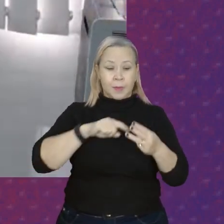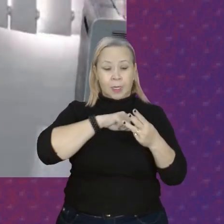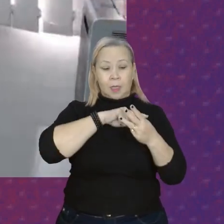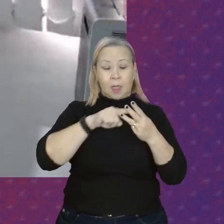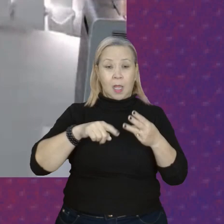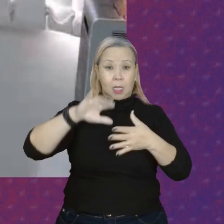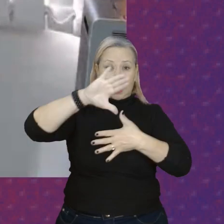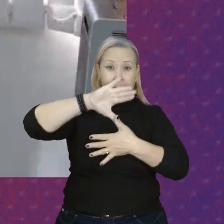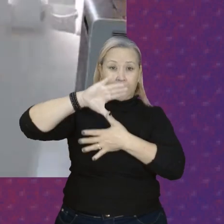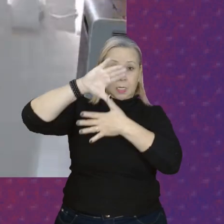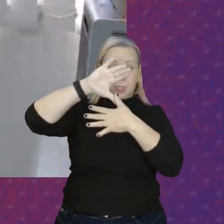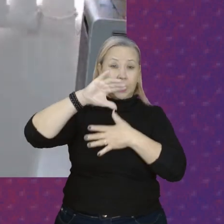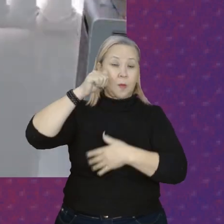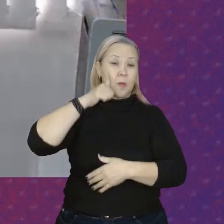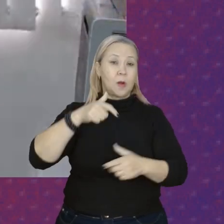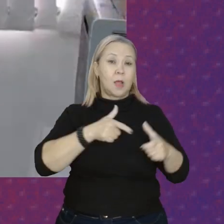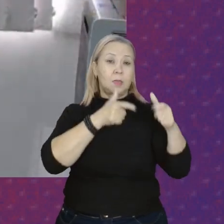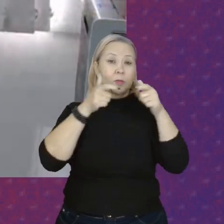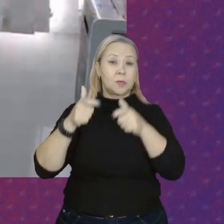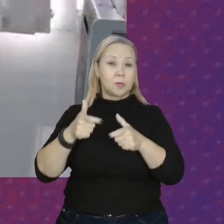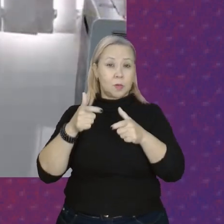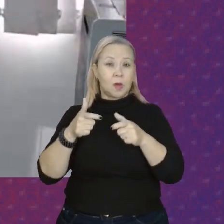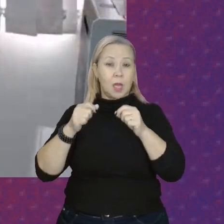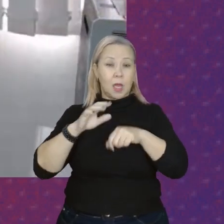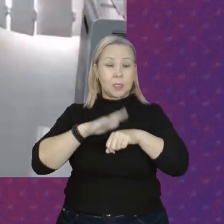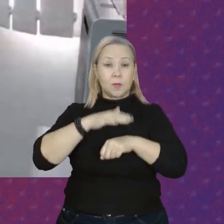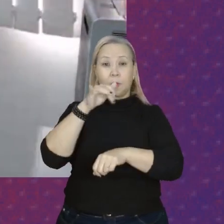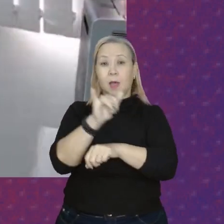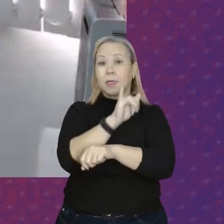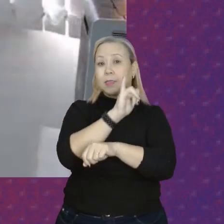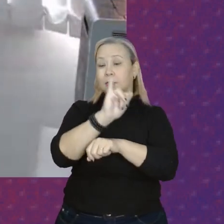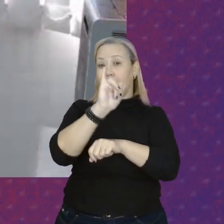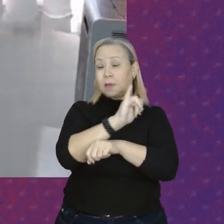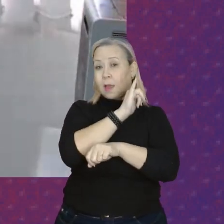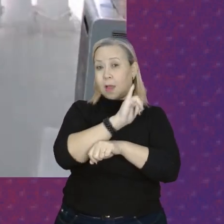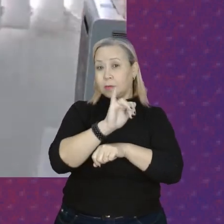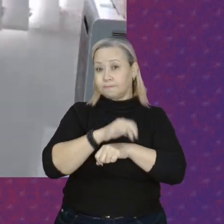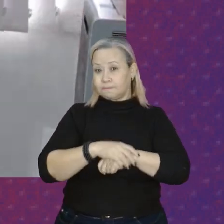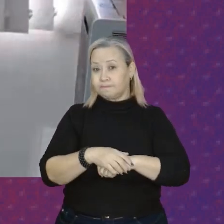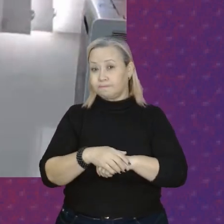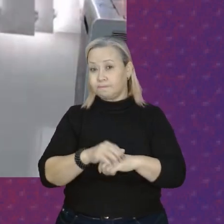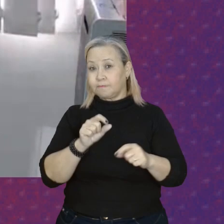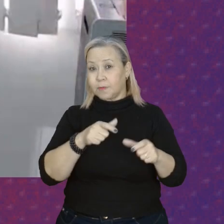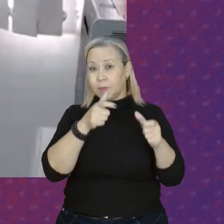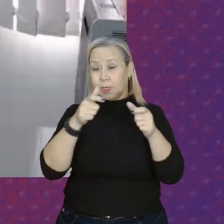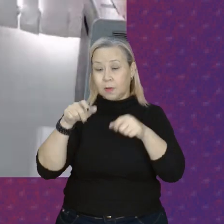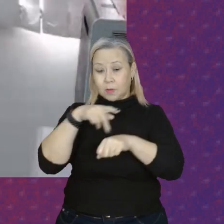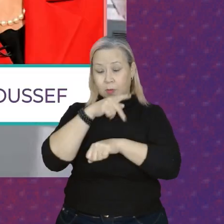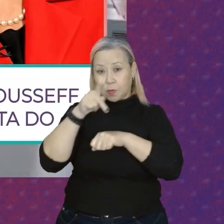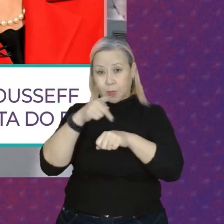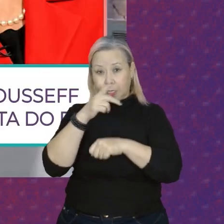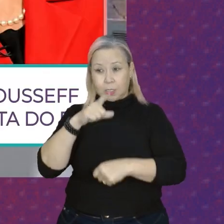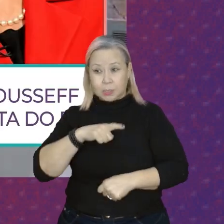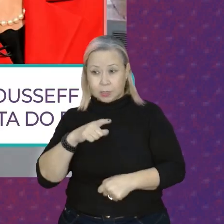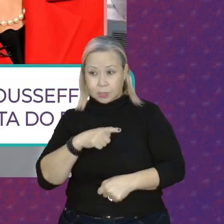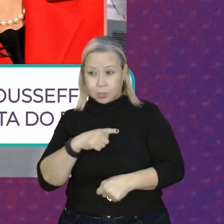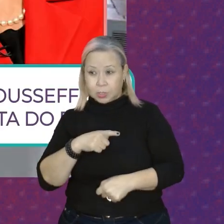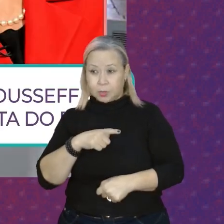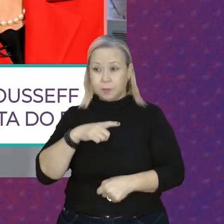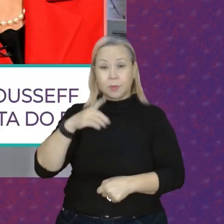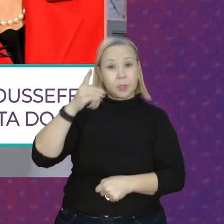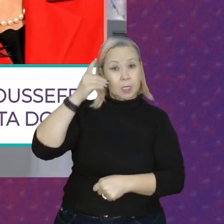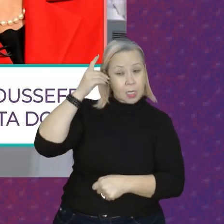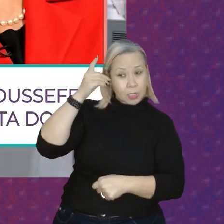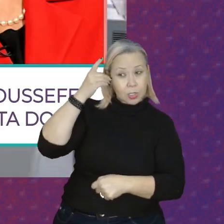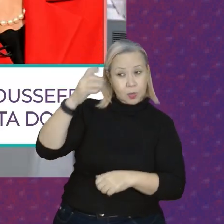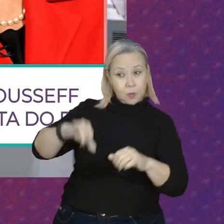Latina, mulheres ocupando os postos mais estratégicos, né, dos seus países. Nós tínhamos a Dilma Rousseff, que